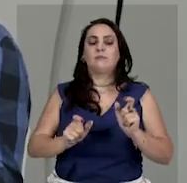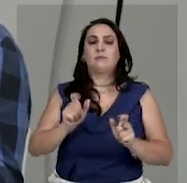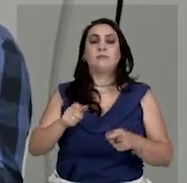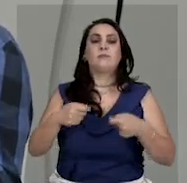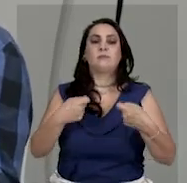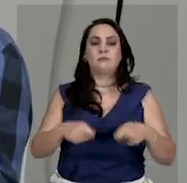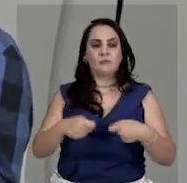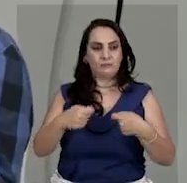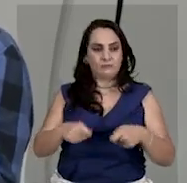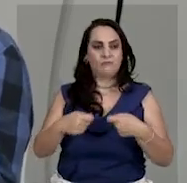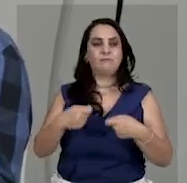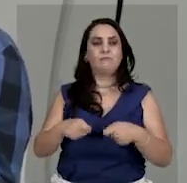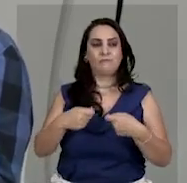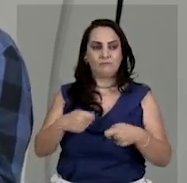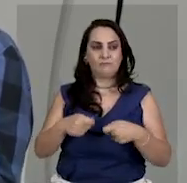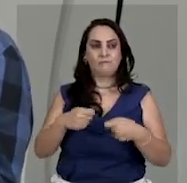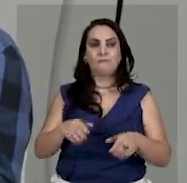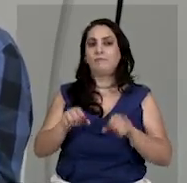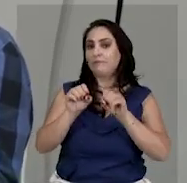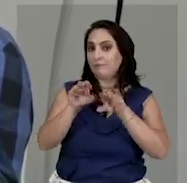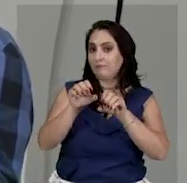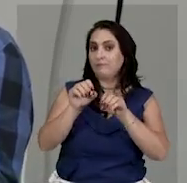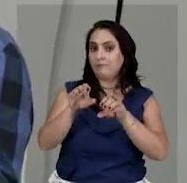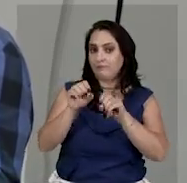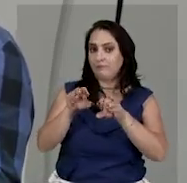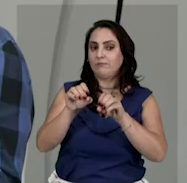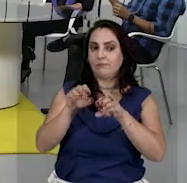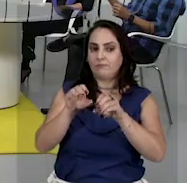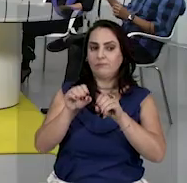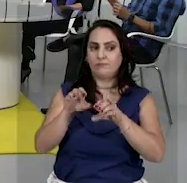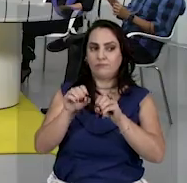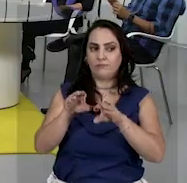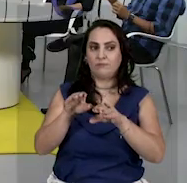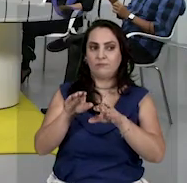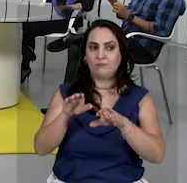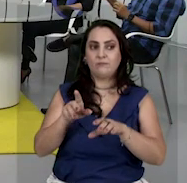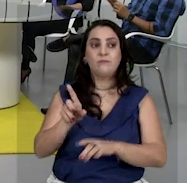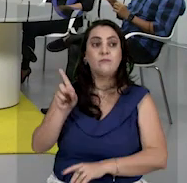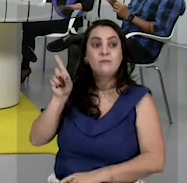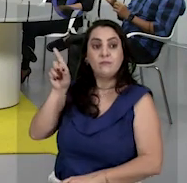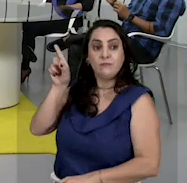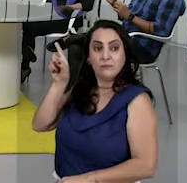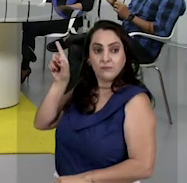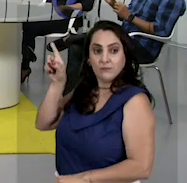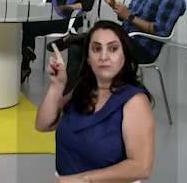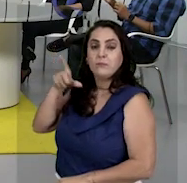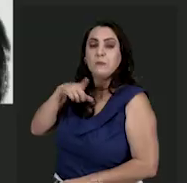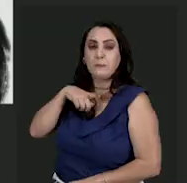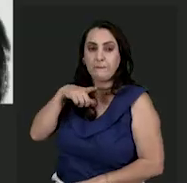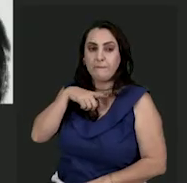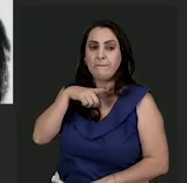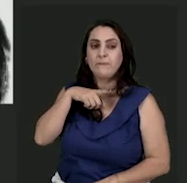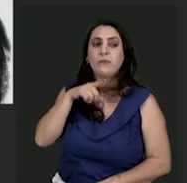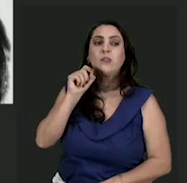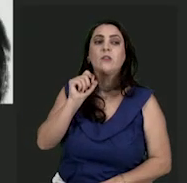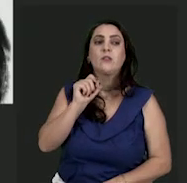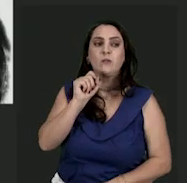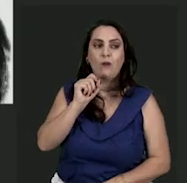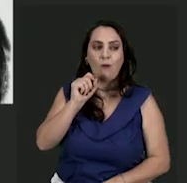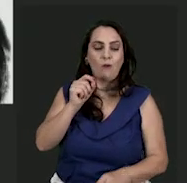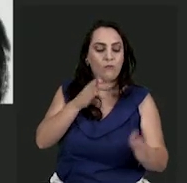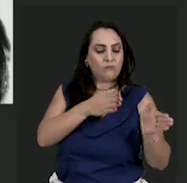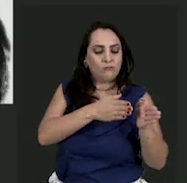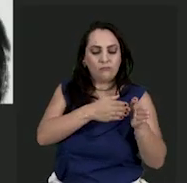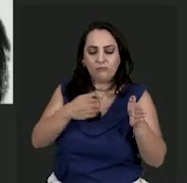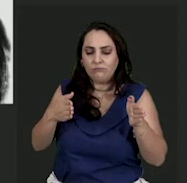forma, serem catequizadas. Pode passar, por favor. E aí a gente tem um período aí na história,